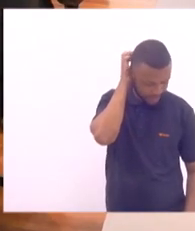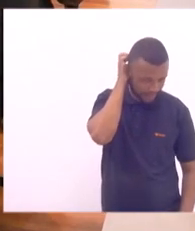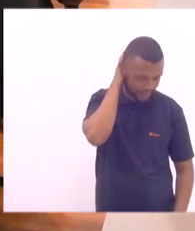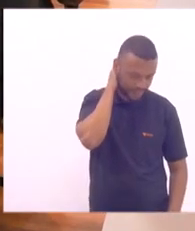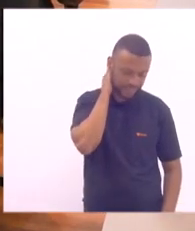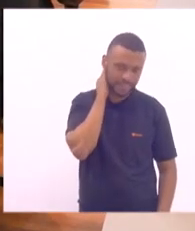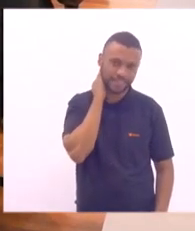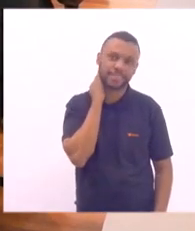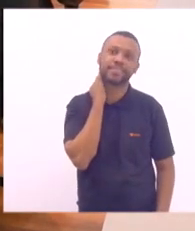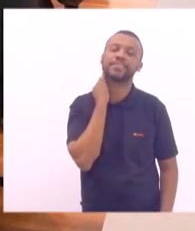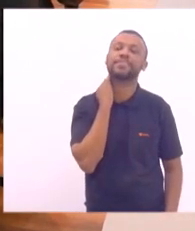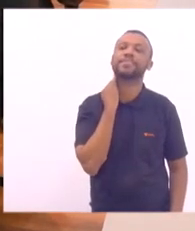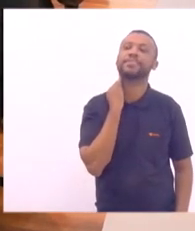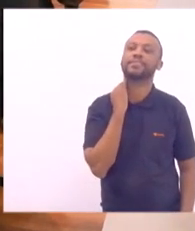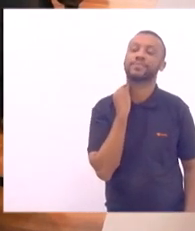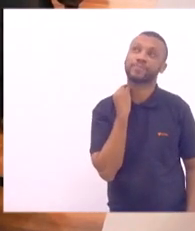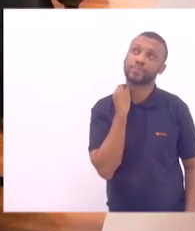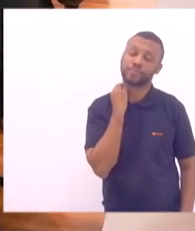Então...